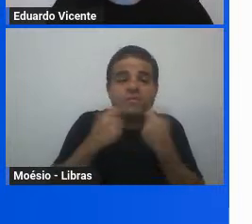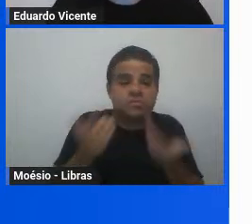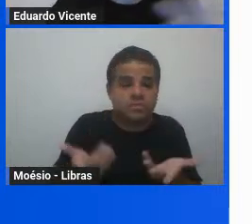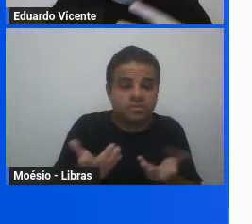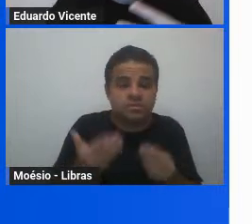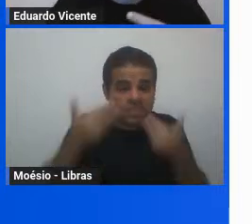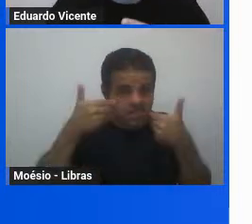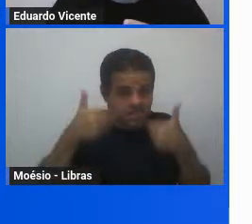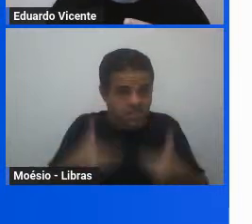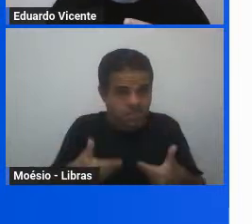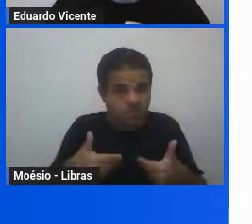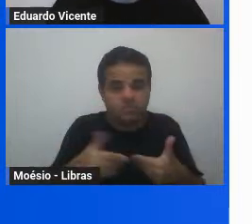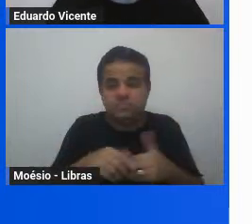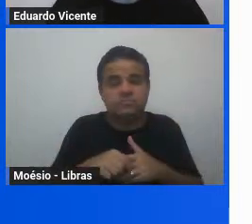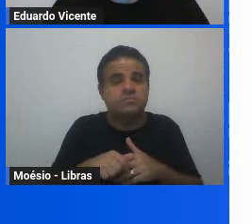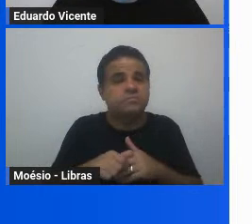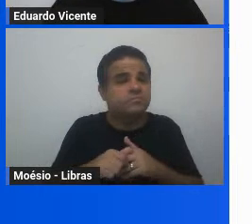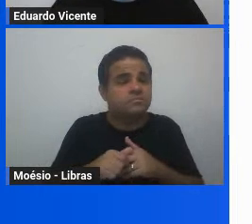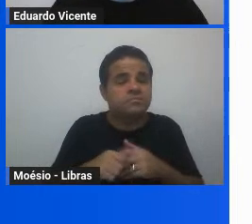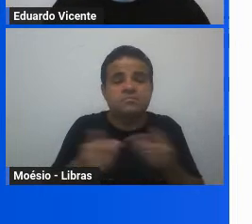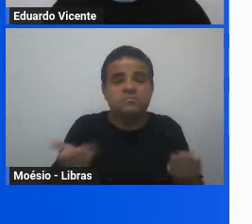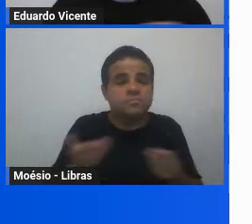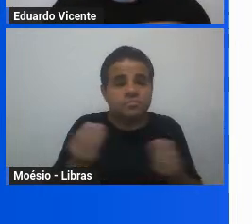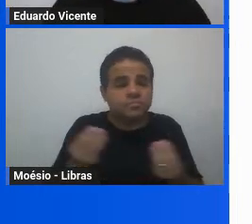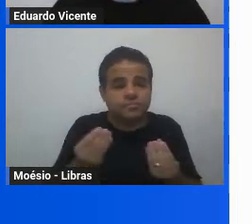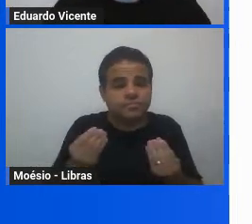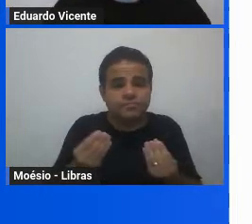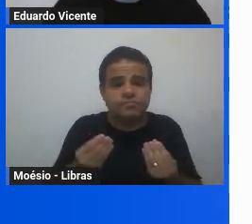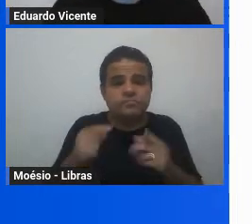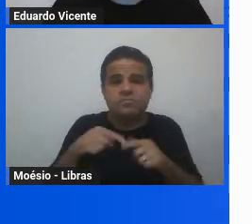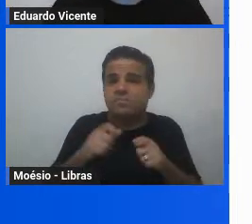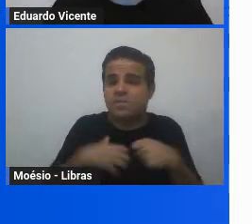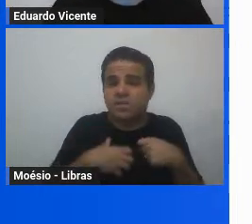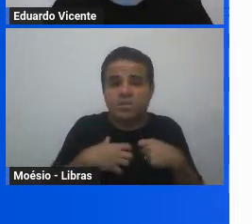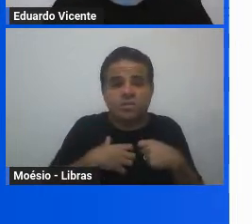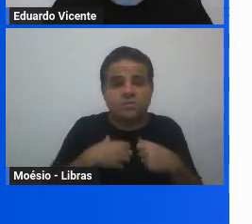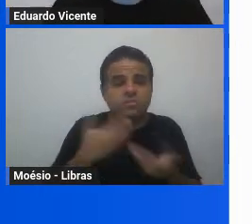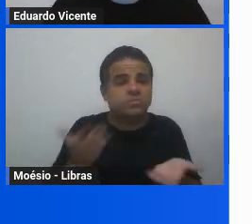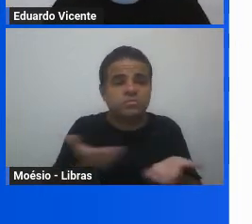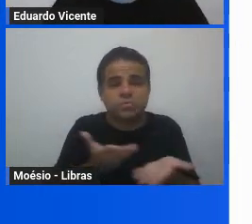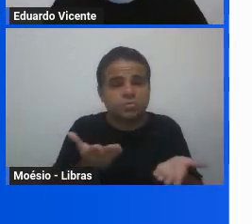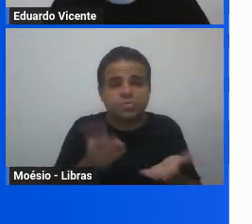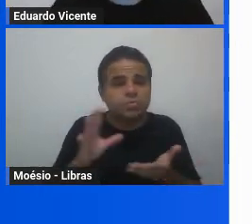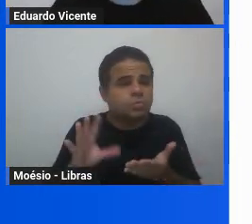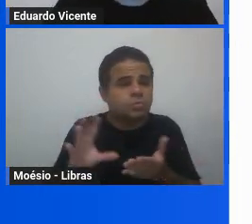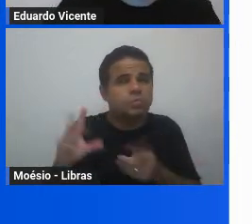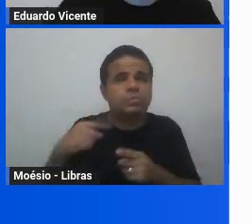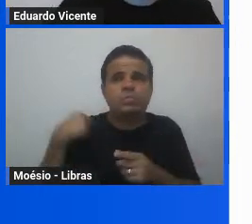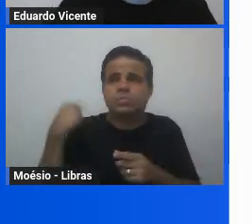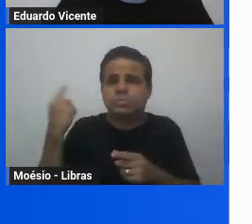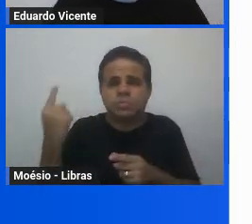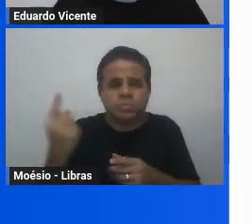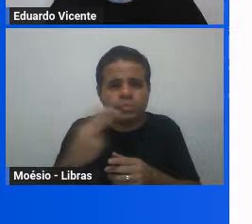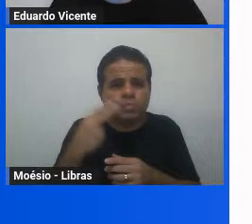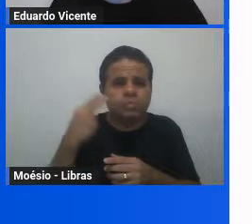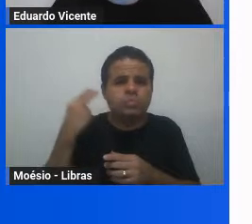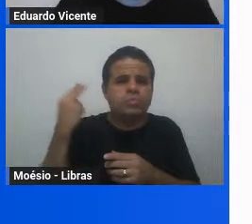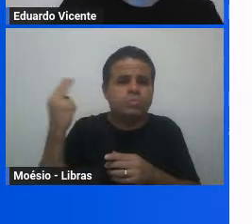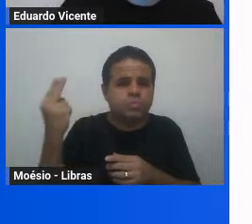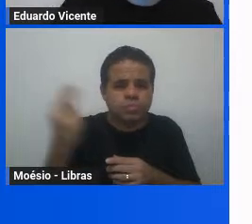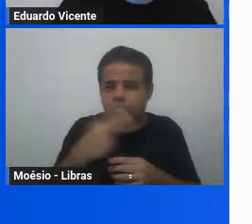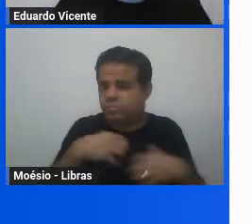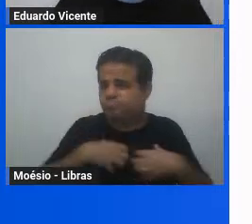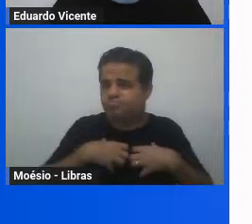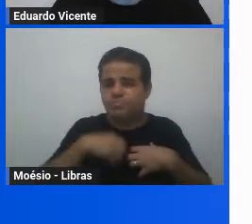eu mesmo refiro, que eu estou nessa situação, né? Tudo está rodando, tudo está flutuando, estou me